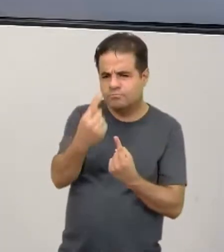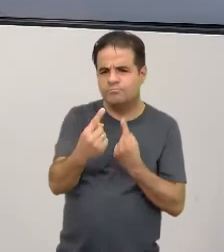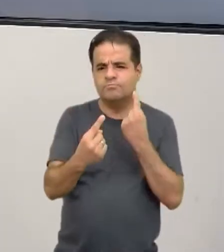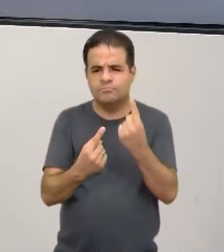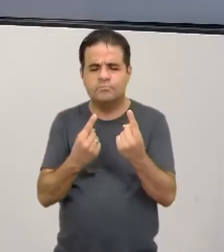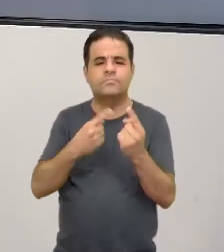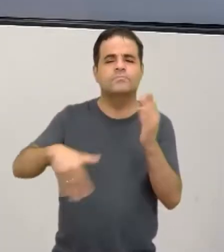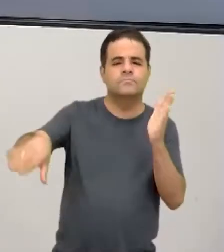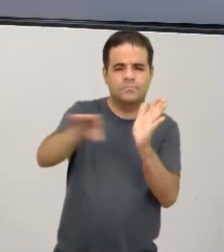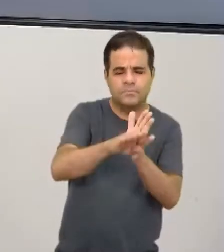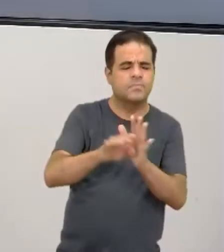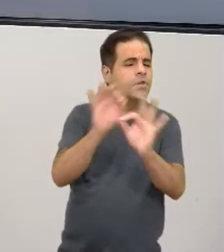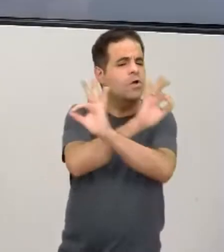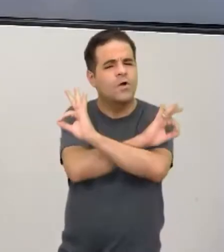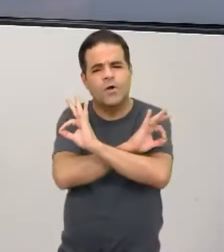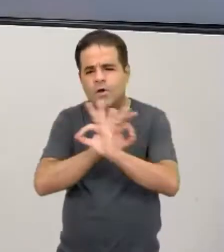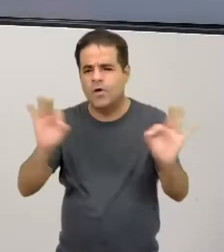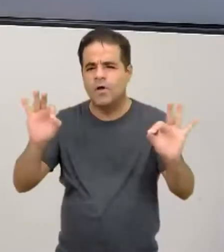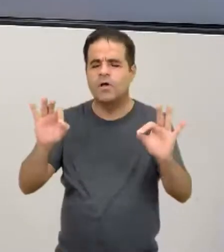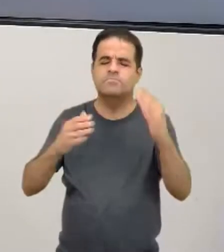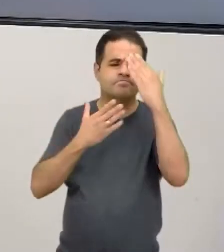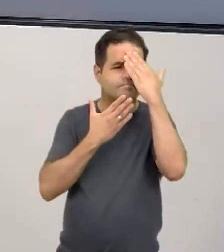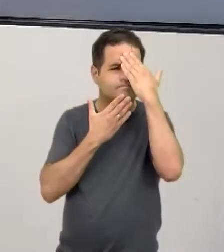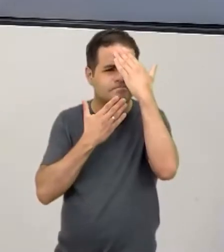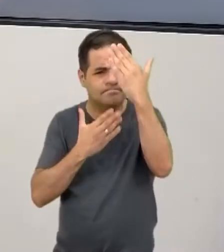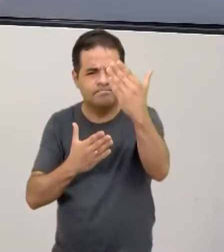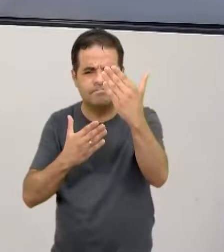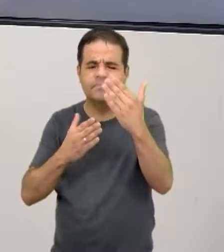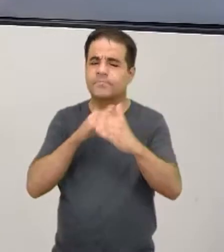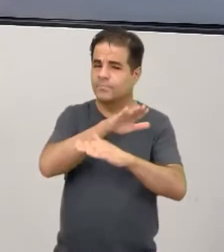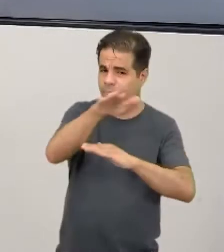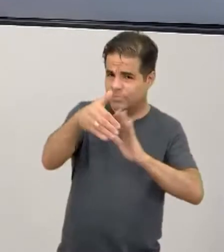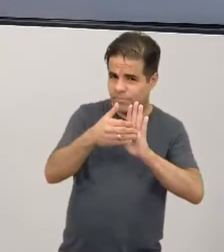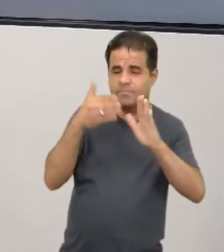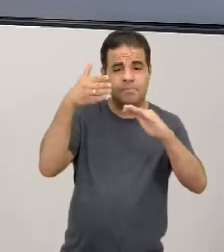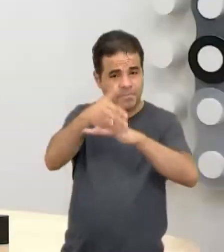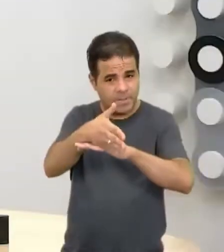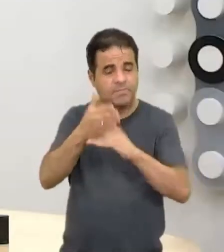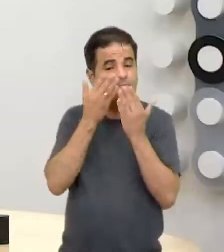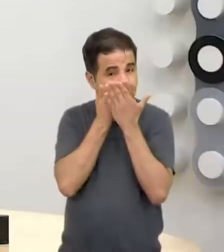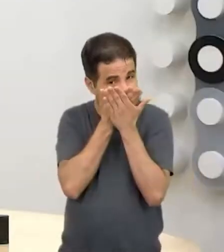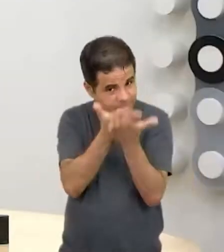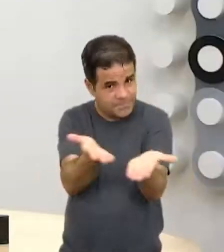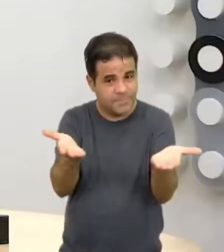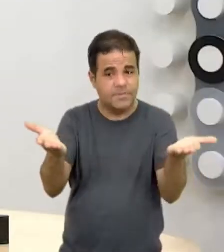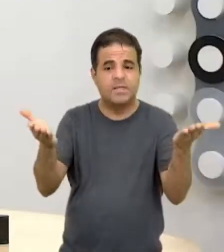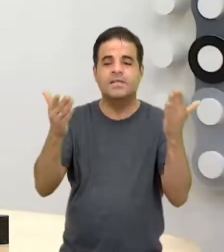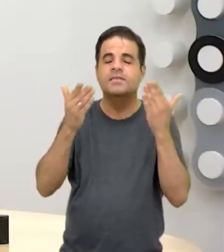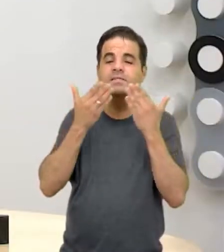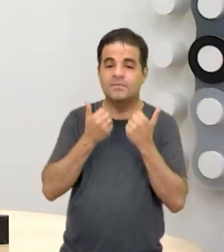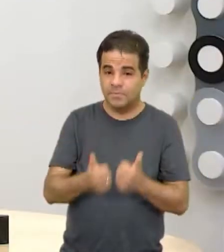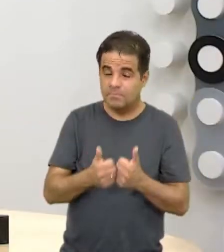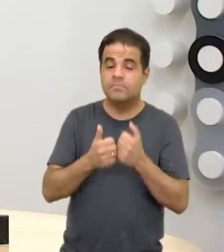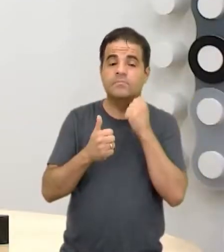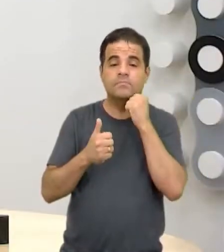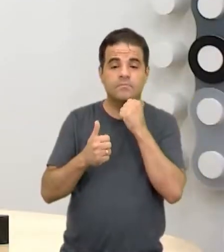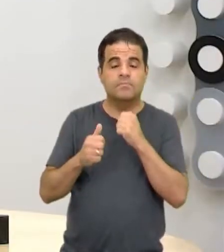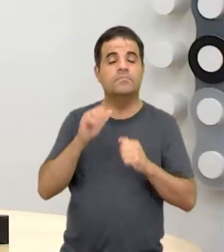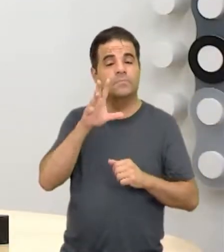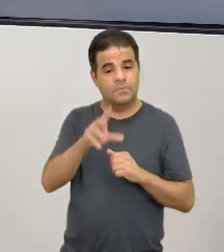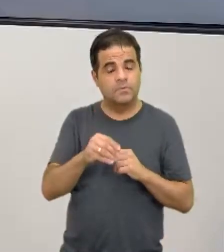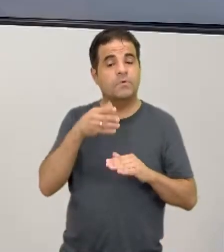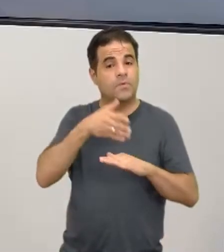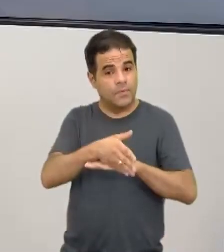né? Mas tá ótimo, professores. Muito obrigado aí pela participação A de professora vocês. Silvana falou desenvolvimento do crânio e da